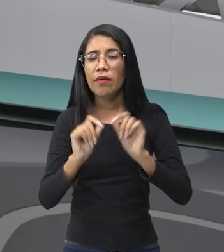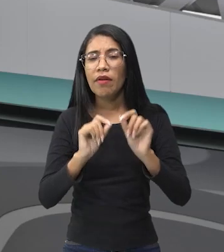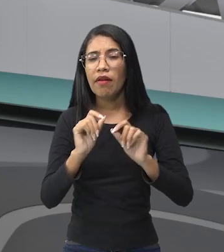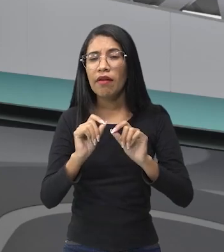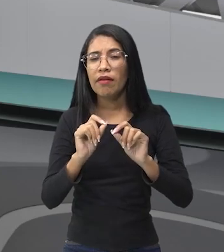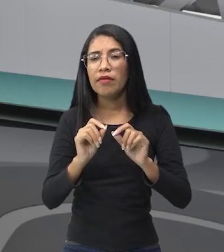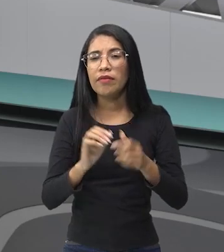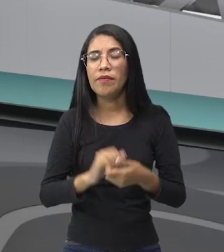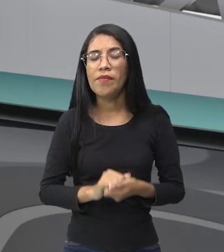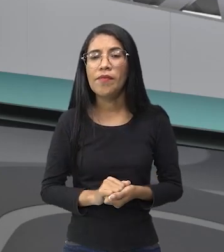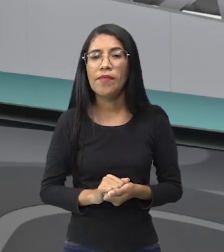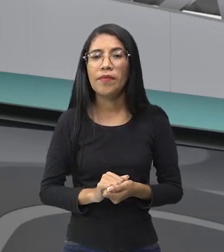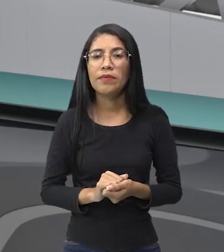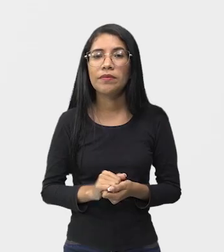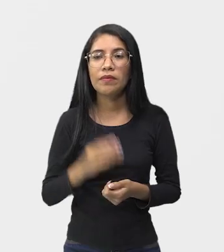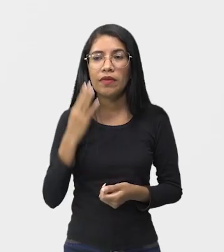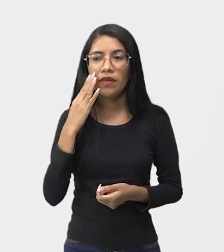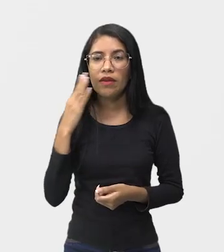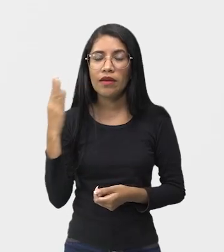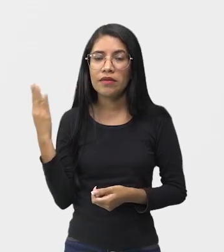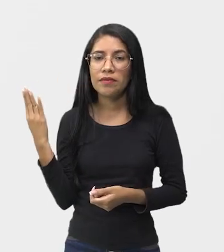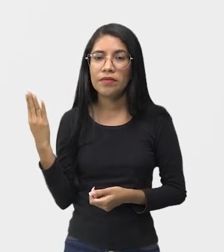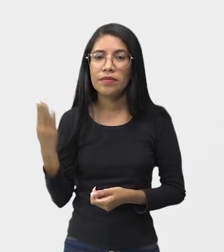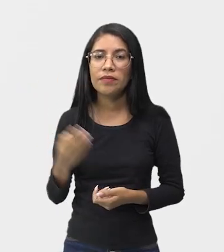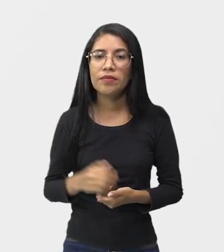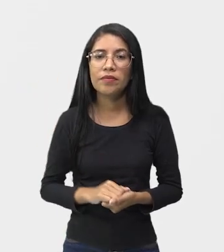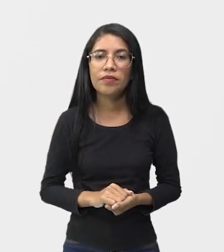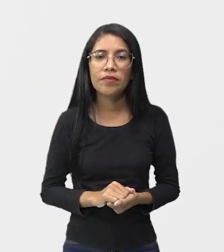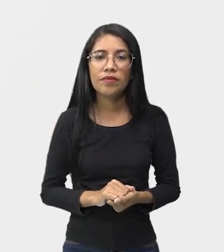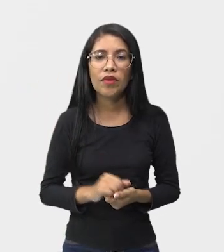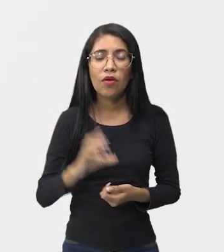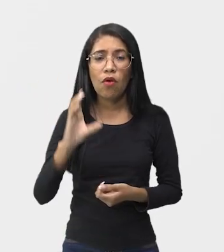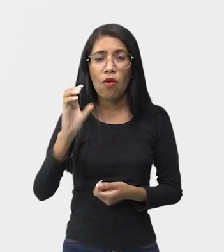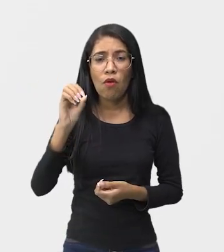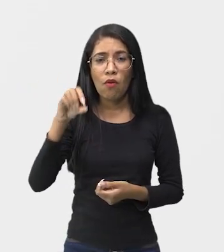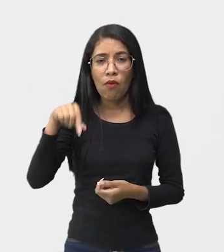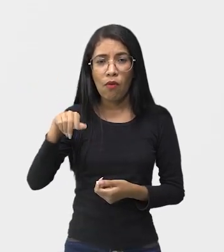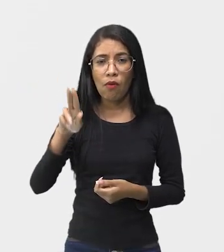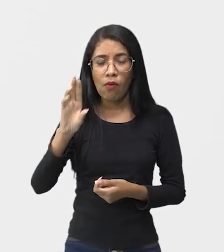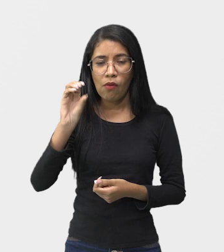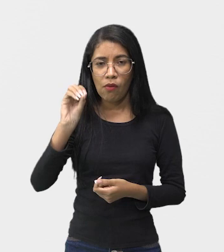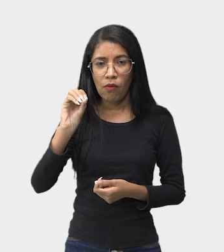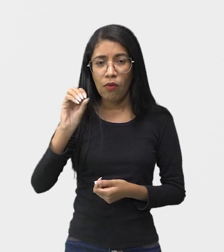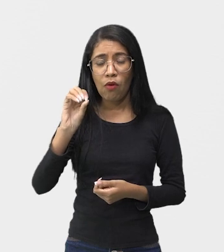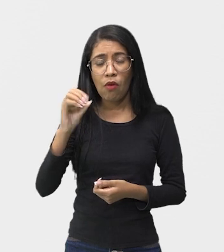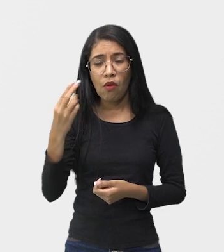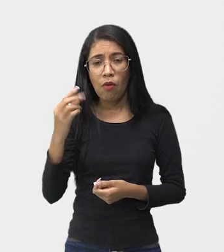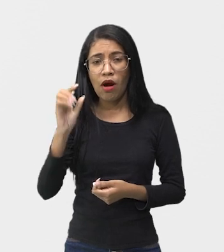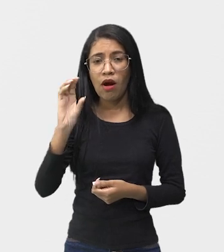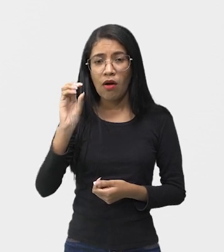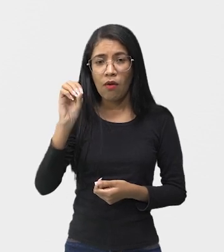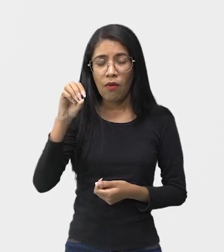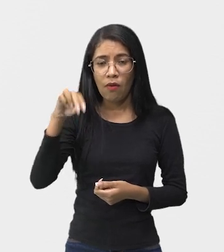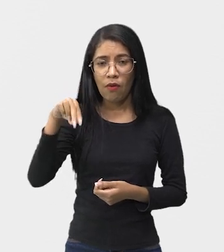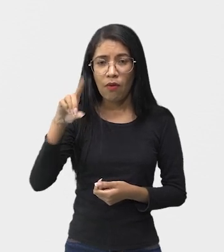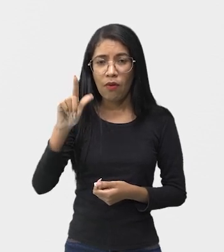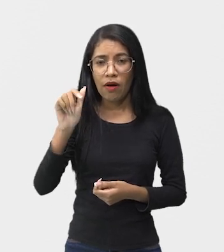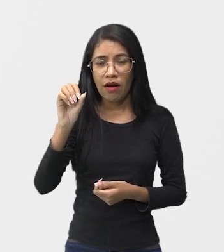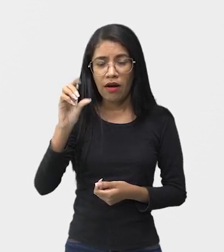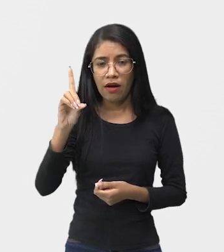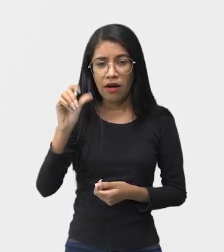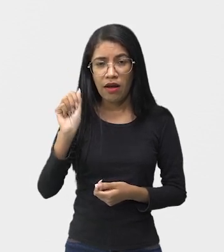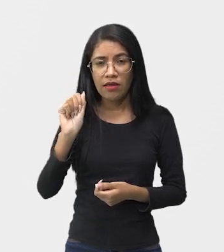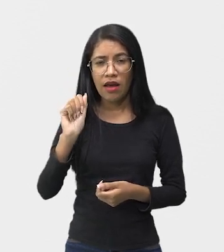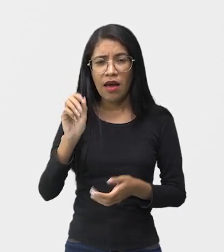essas manifestações que nós temos? Vamos ver? O Congo ou a Congada é uma manifestação cultural de